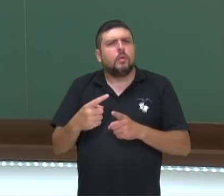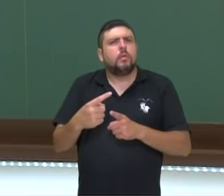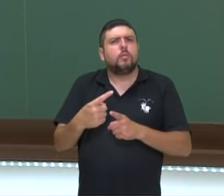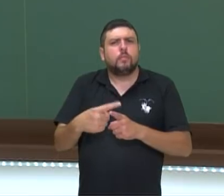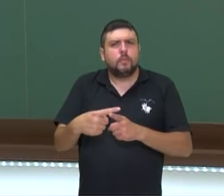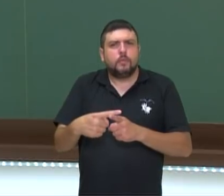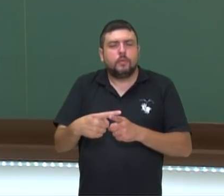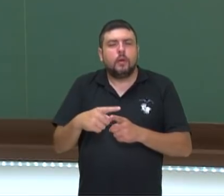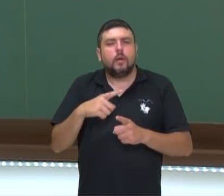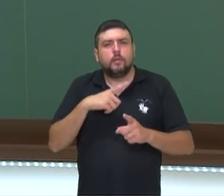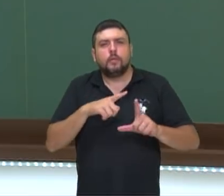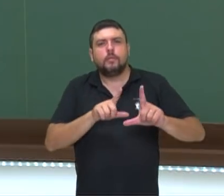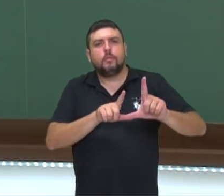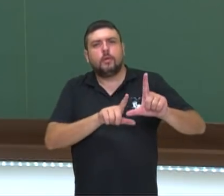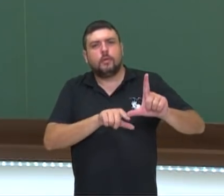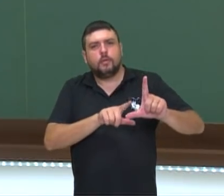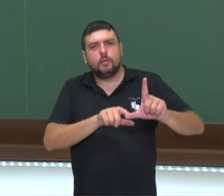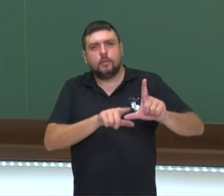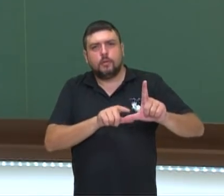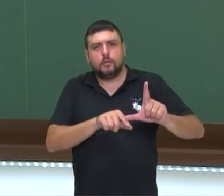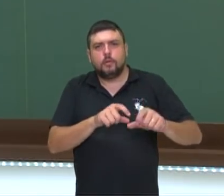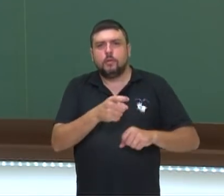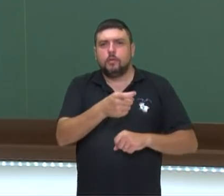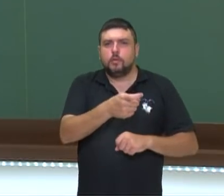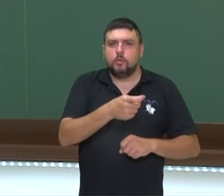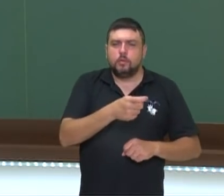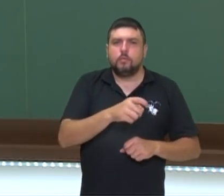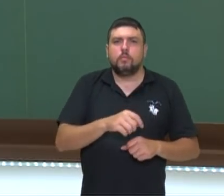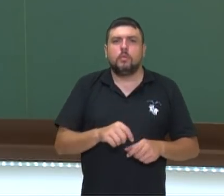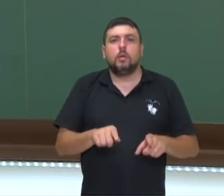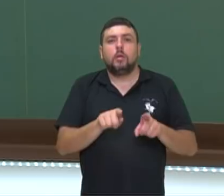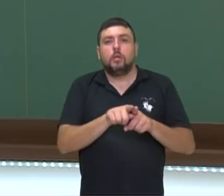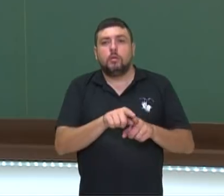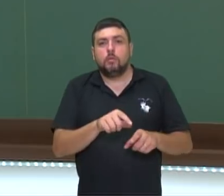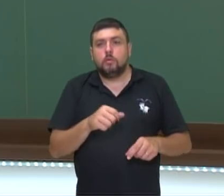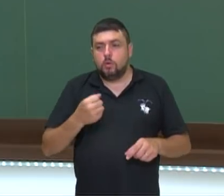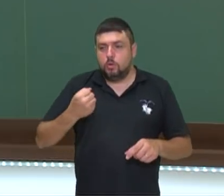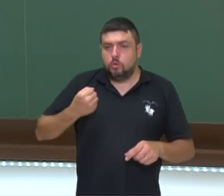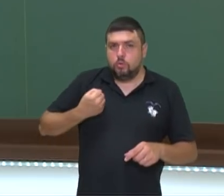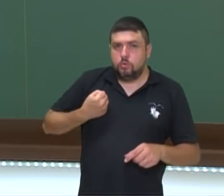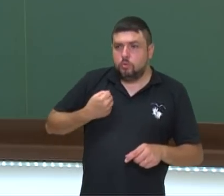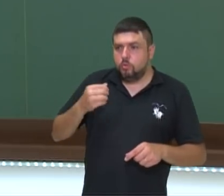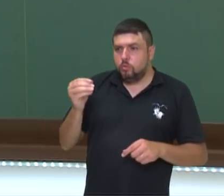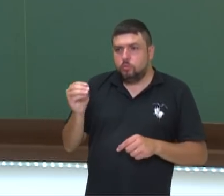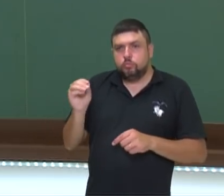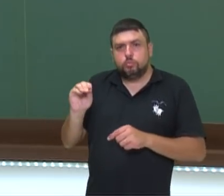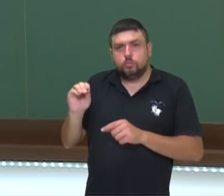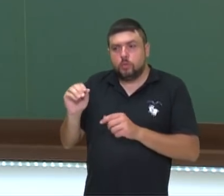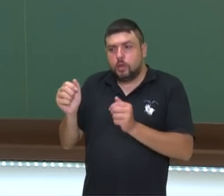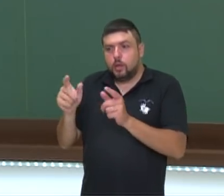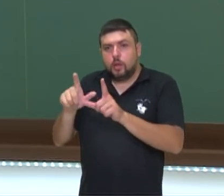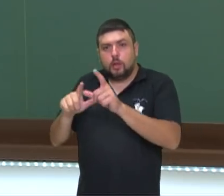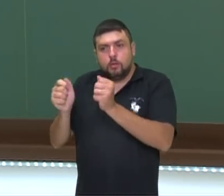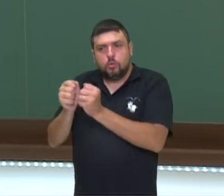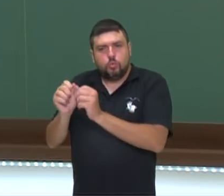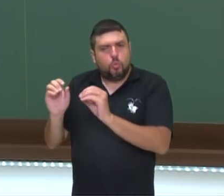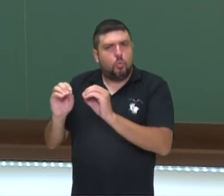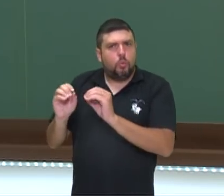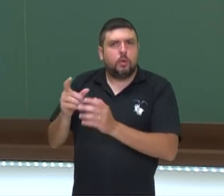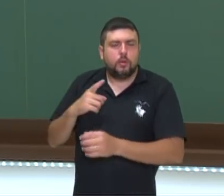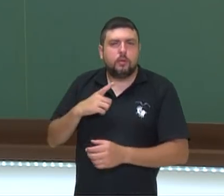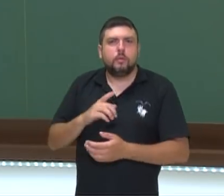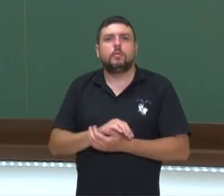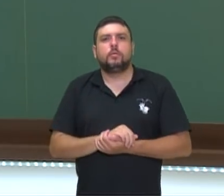a incógnita e valor numérico sem o valor da nossa incógnita. E o expoente da